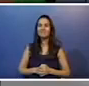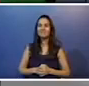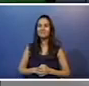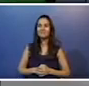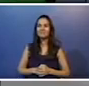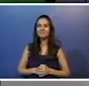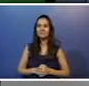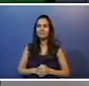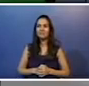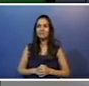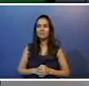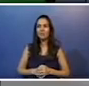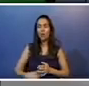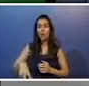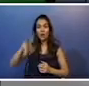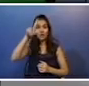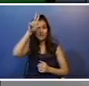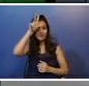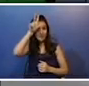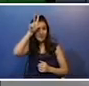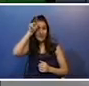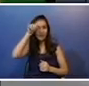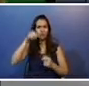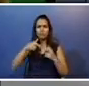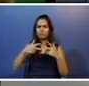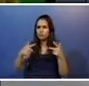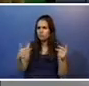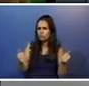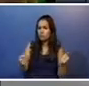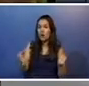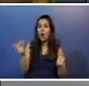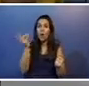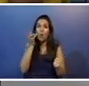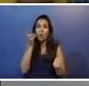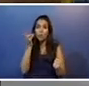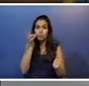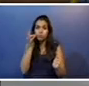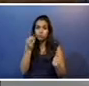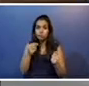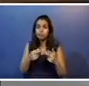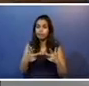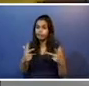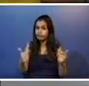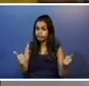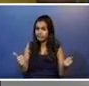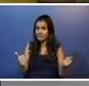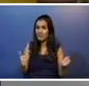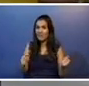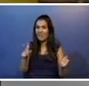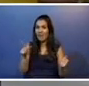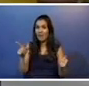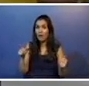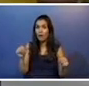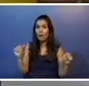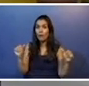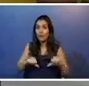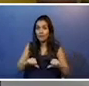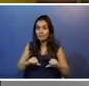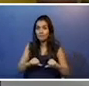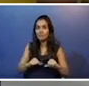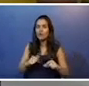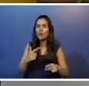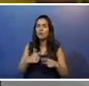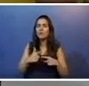ver. Os insetos e roedores tornam-se pragas quando